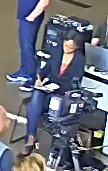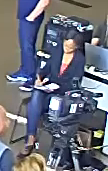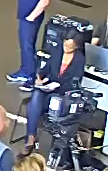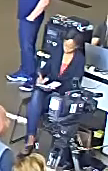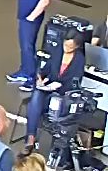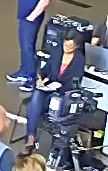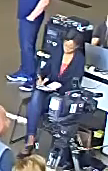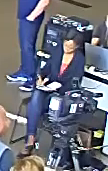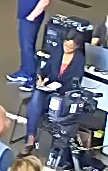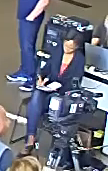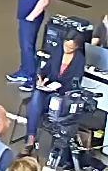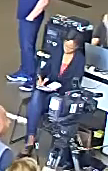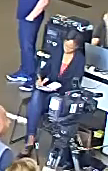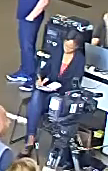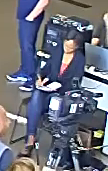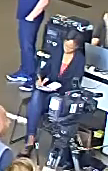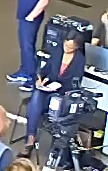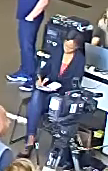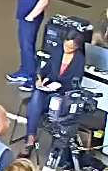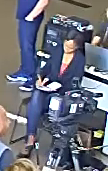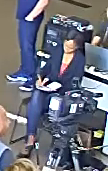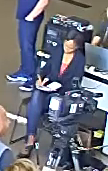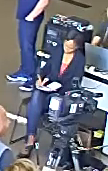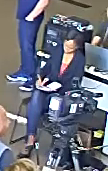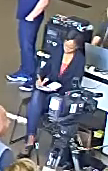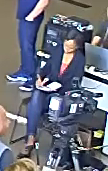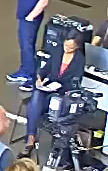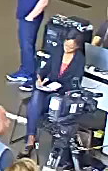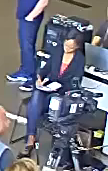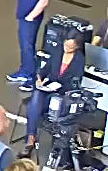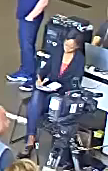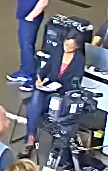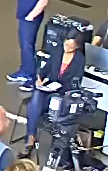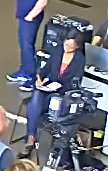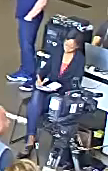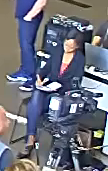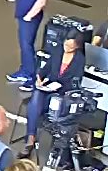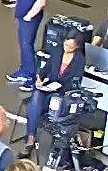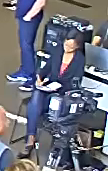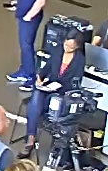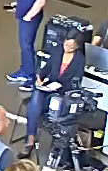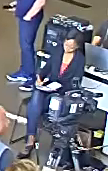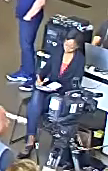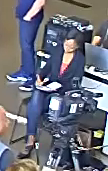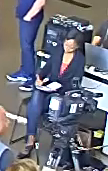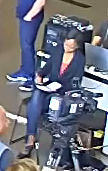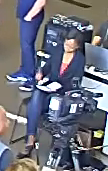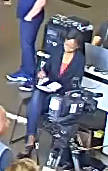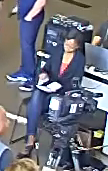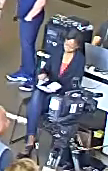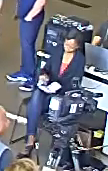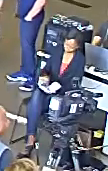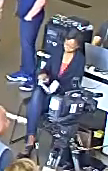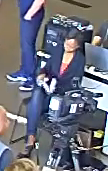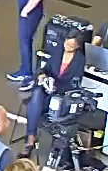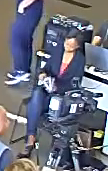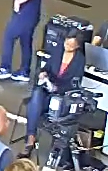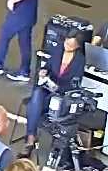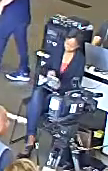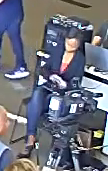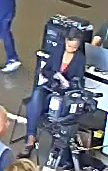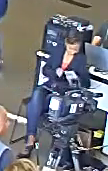tem participação nenhuma então que essa audiência pública ela tem uma efetividade ela não fique só